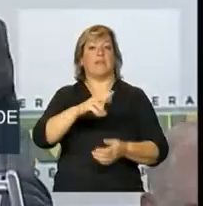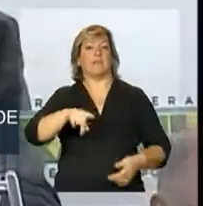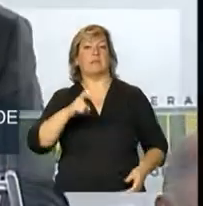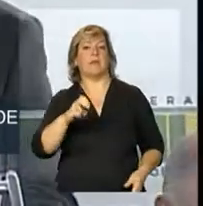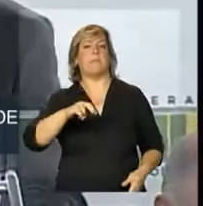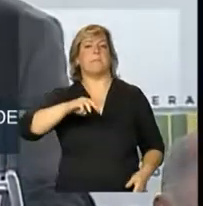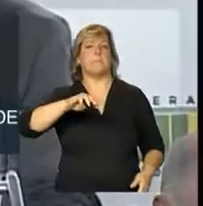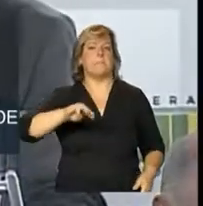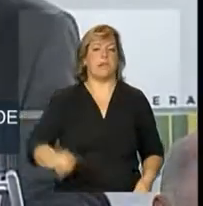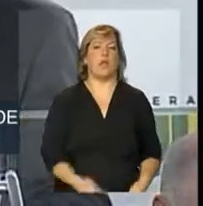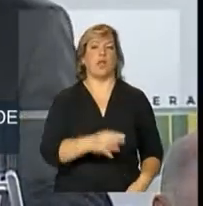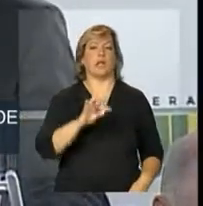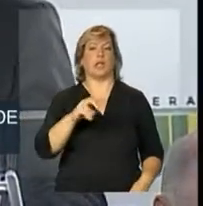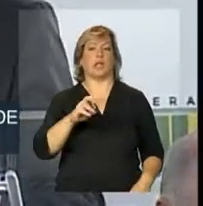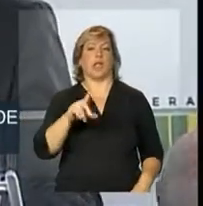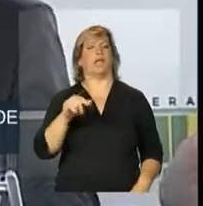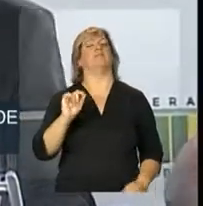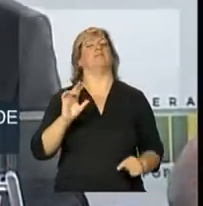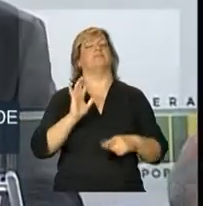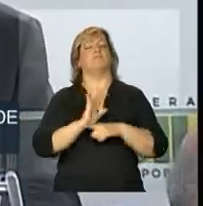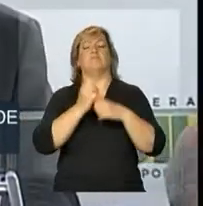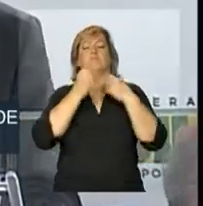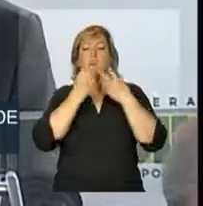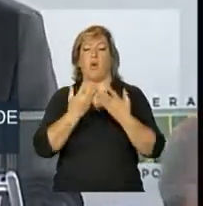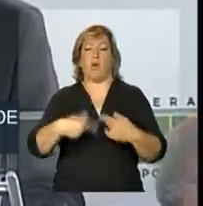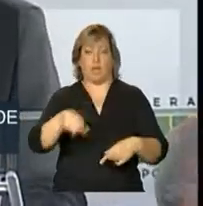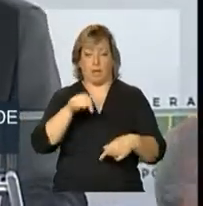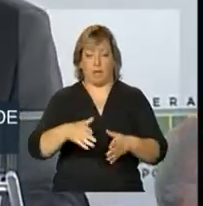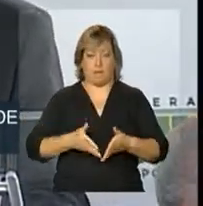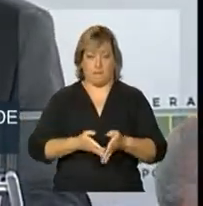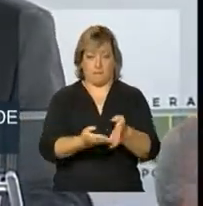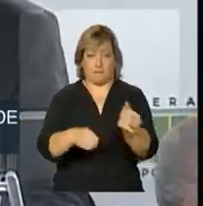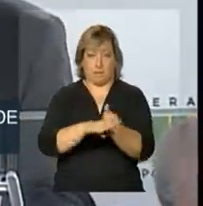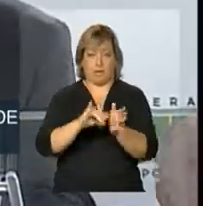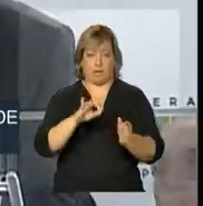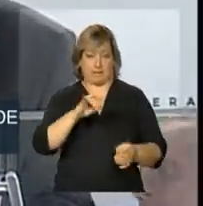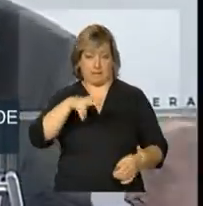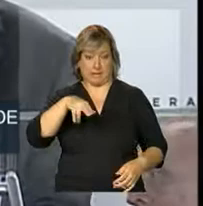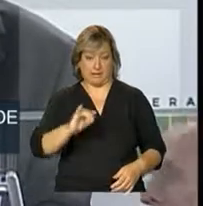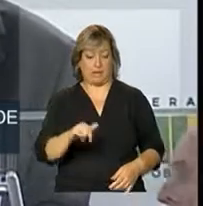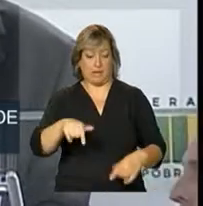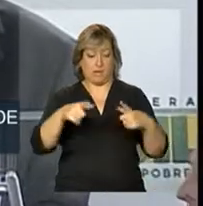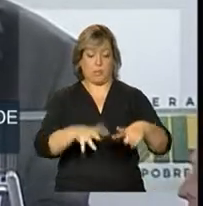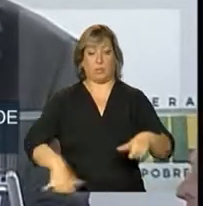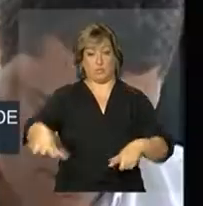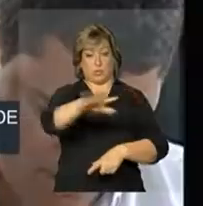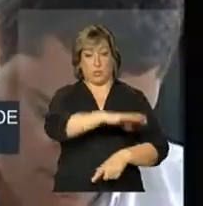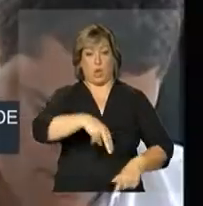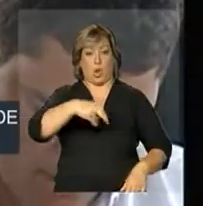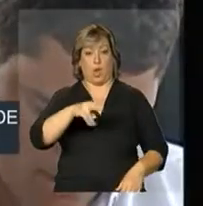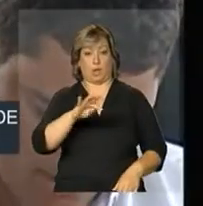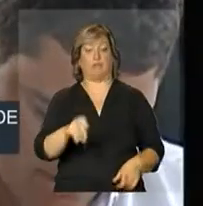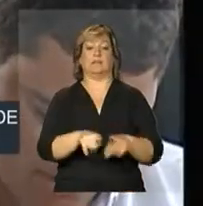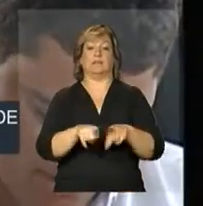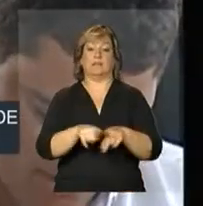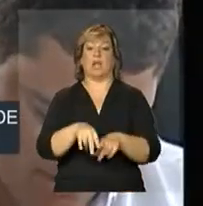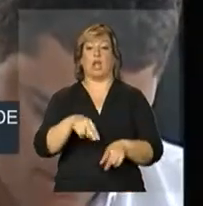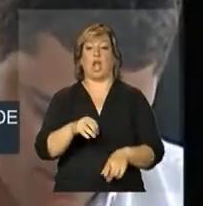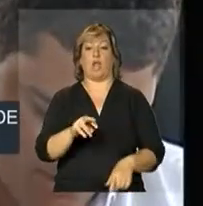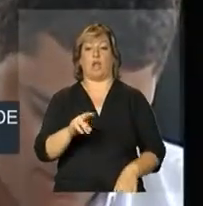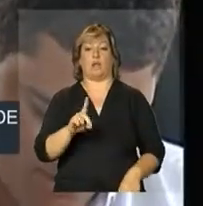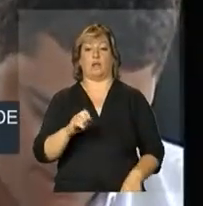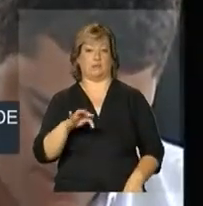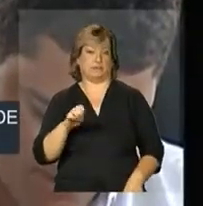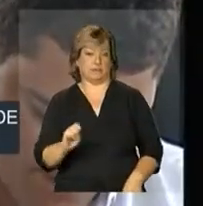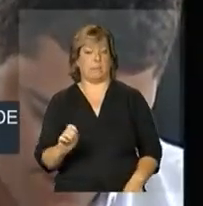seja, vai dar uma tranquilidade para que o Porto de Itaqui, essa parte da região norte e também da região nordeste, possam